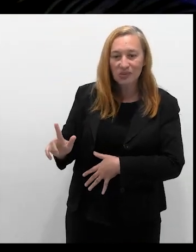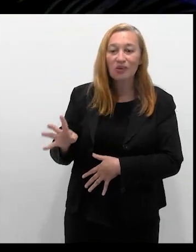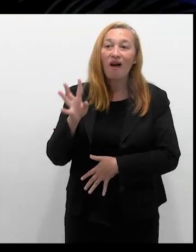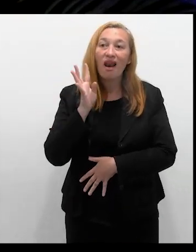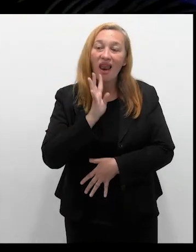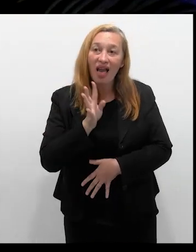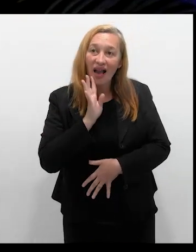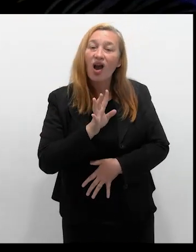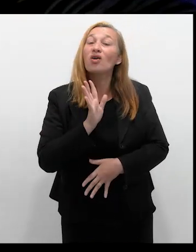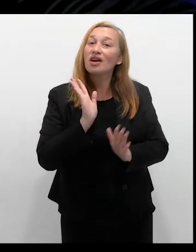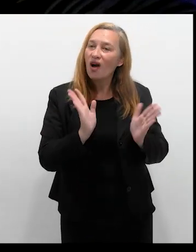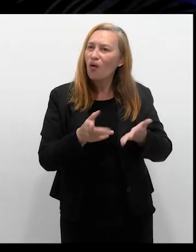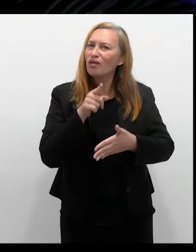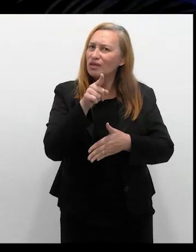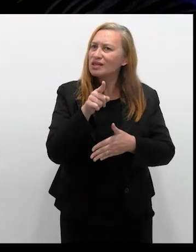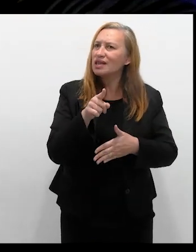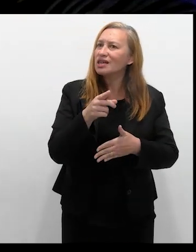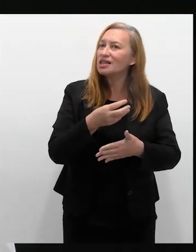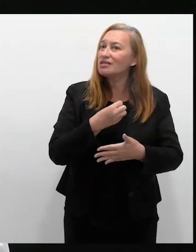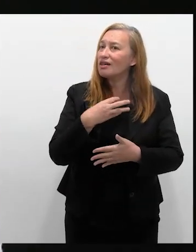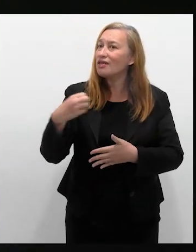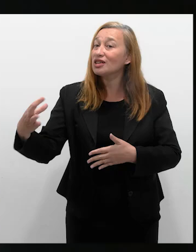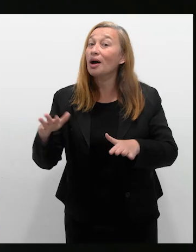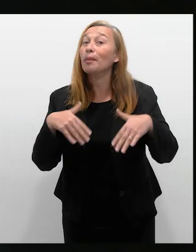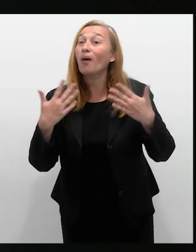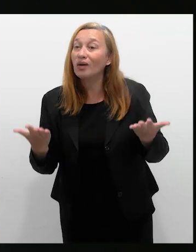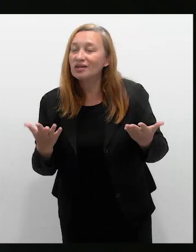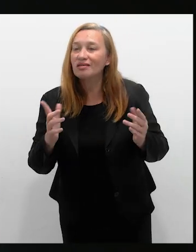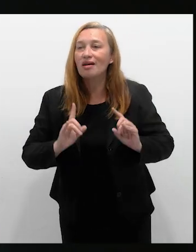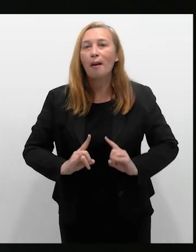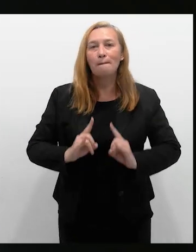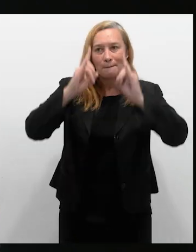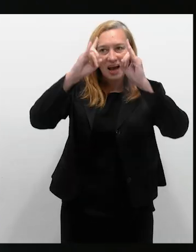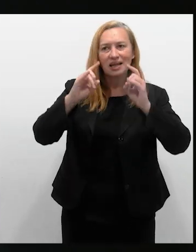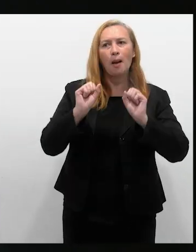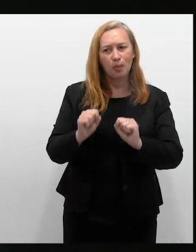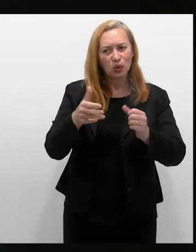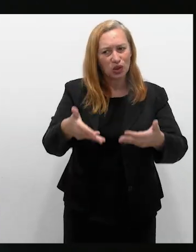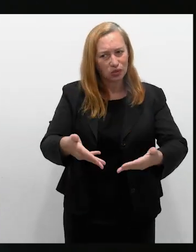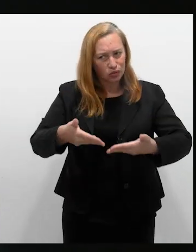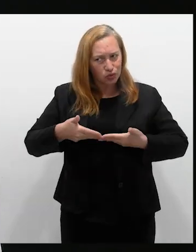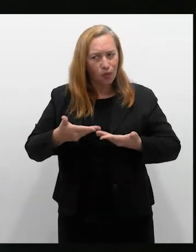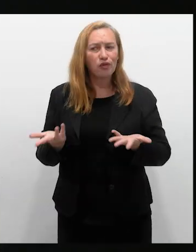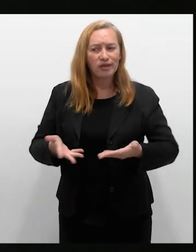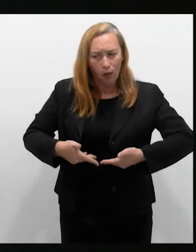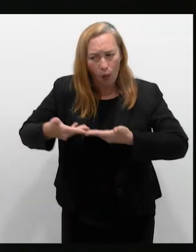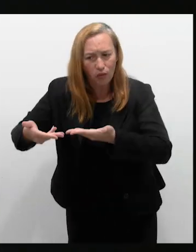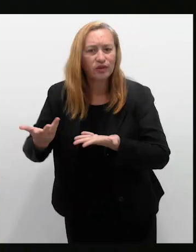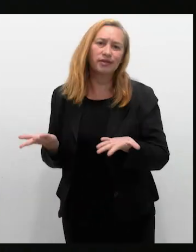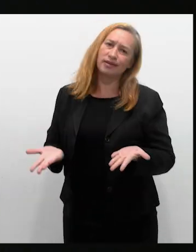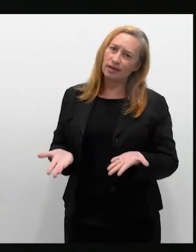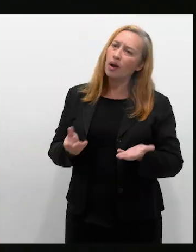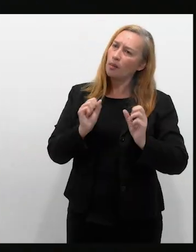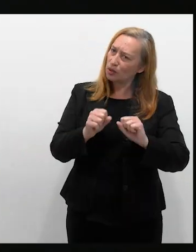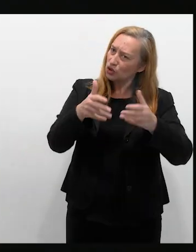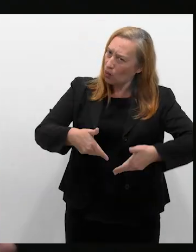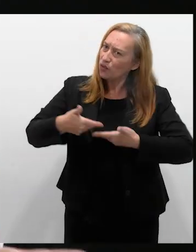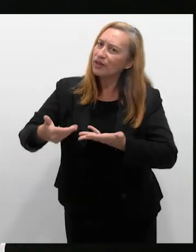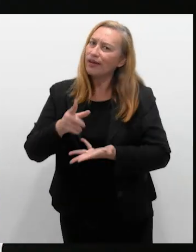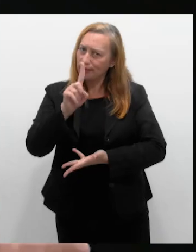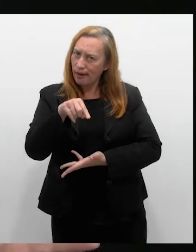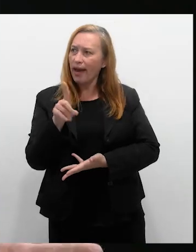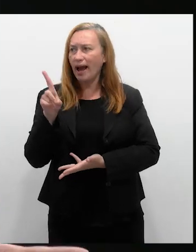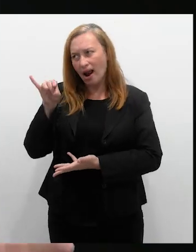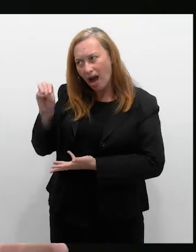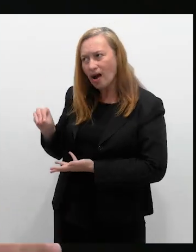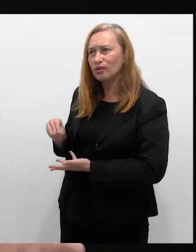bacana. Realmente uma Muito diversidade bacana. grande. E agora vocês vão para Paris. Sim. Podiam nos levar. Fica aqui o convite